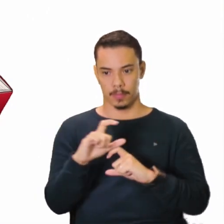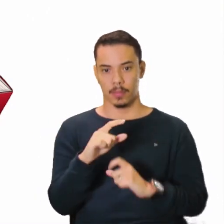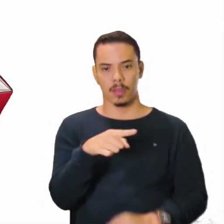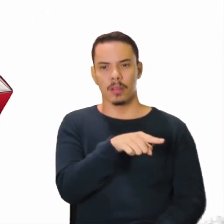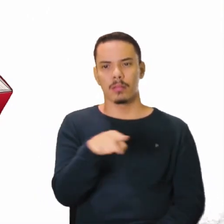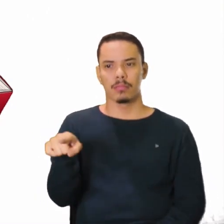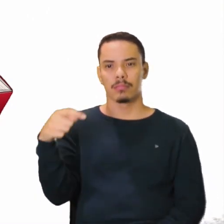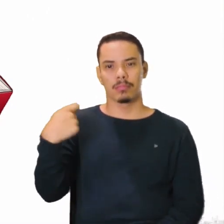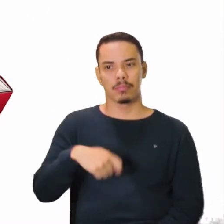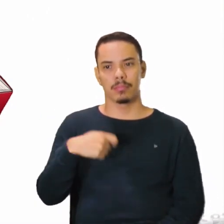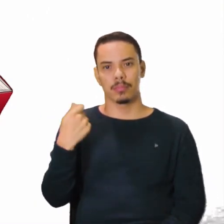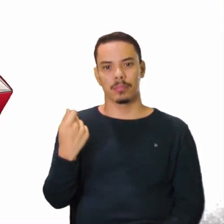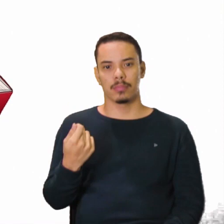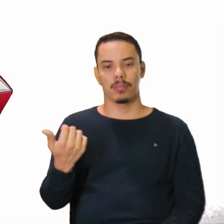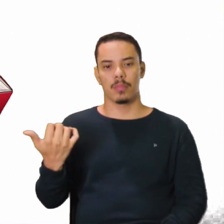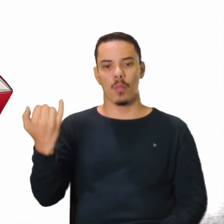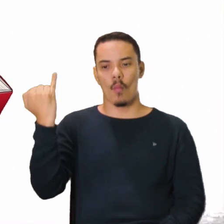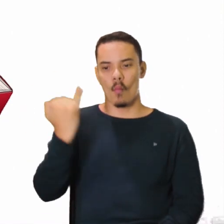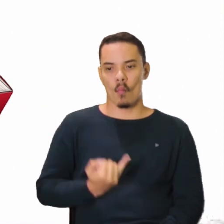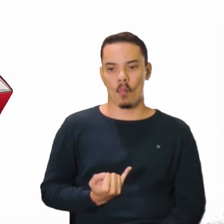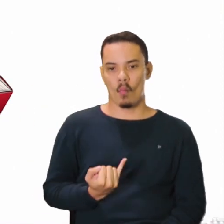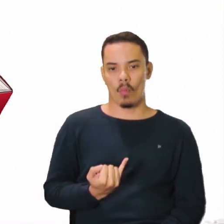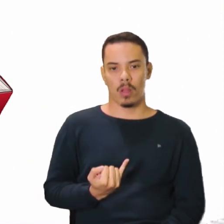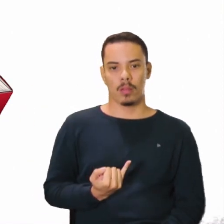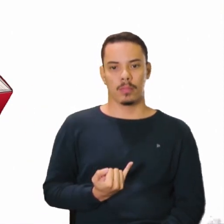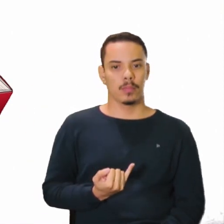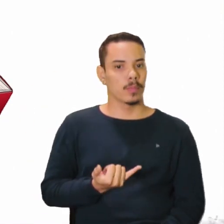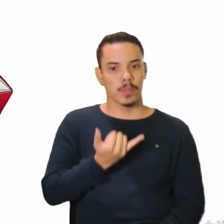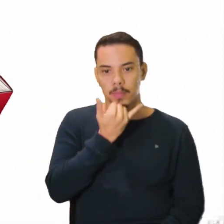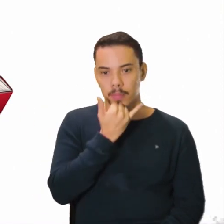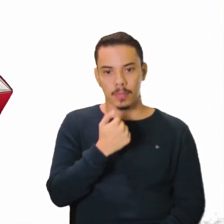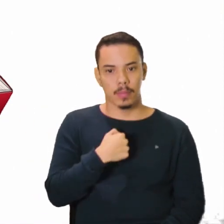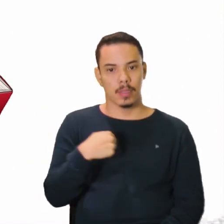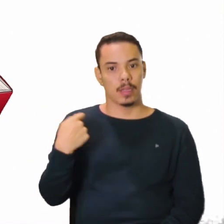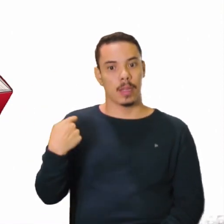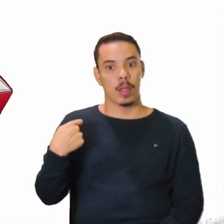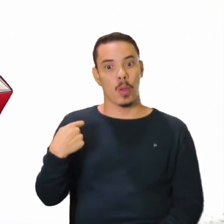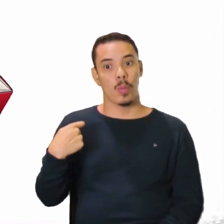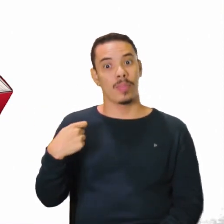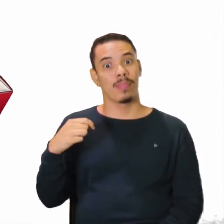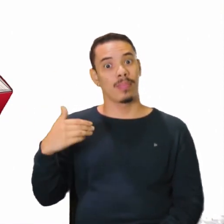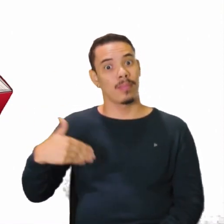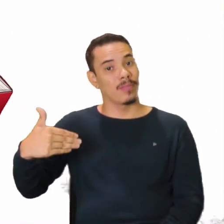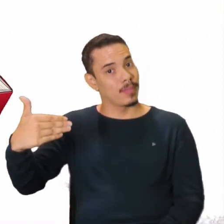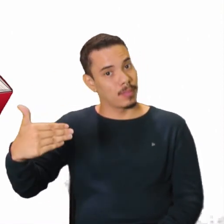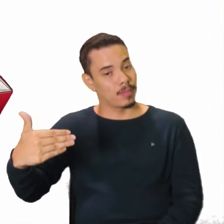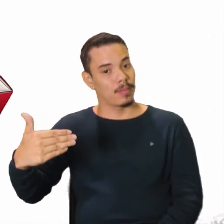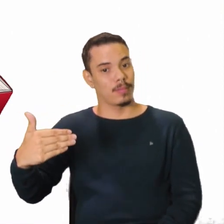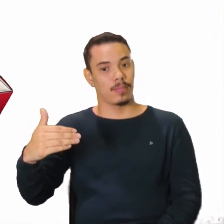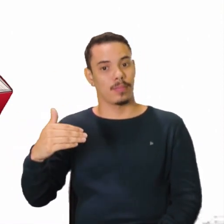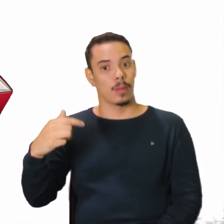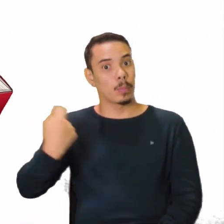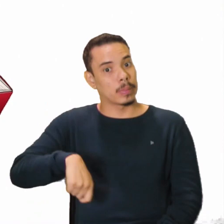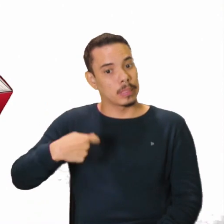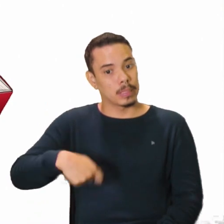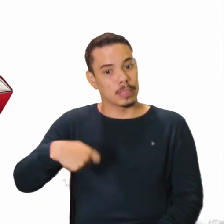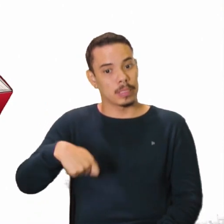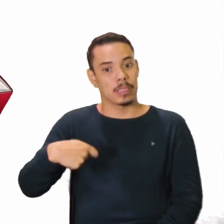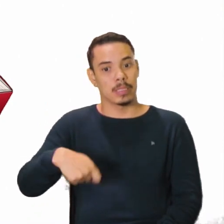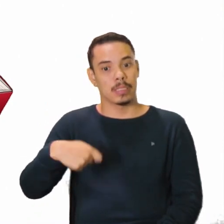você precisa perder peso. Correção. Eu deveria perder peso. Eu preciso